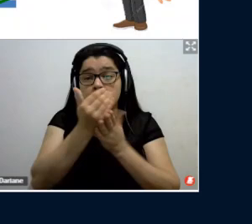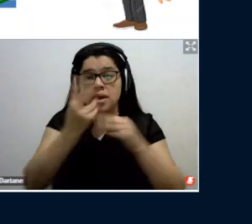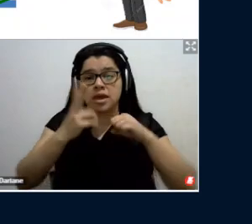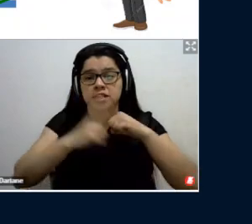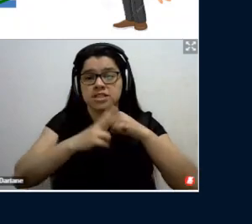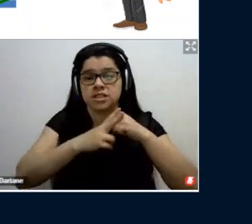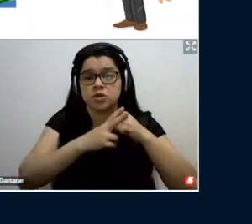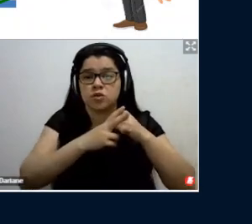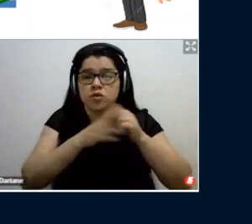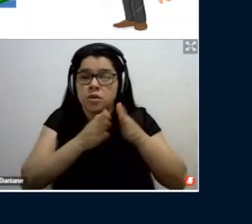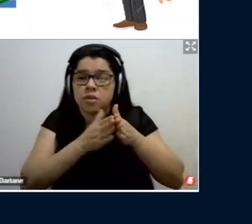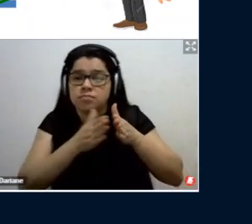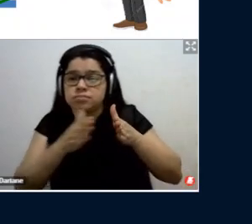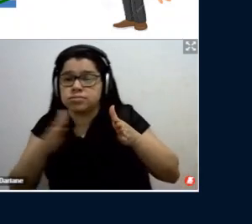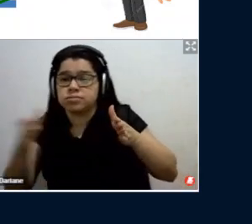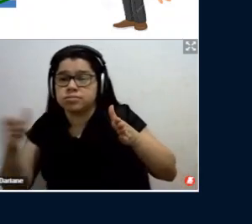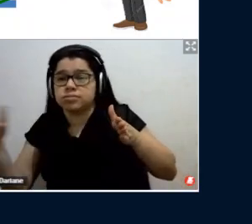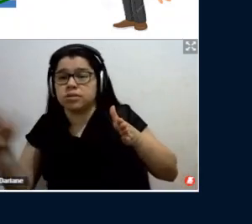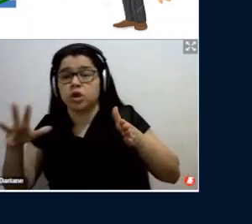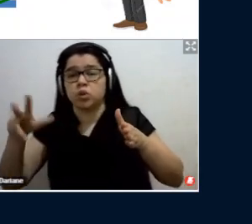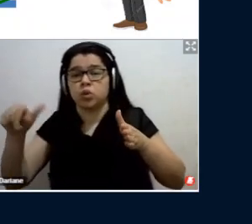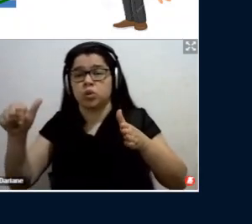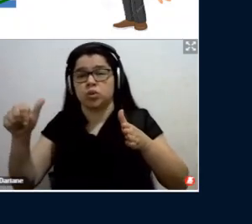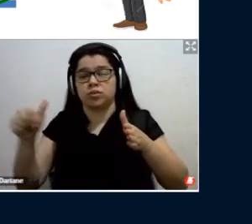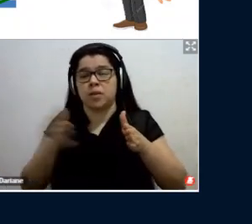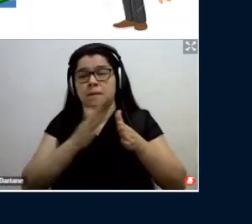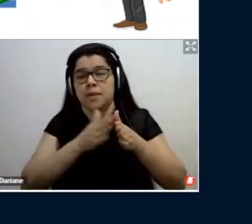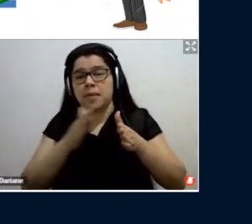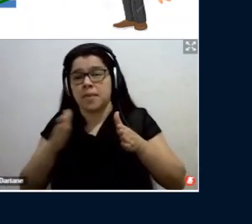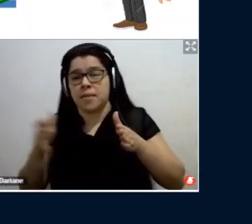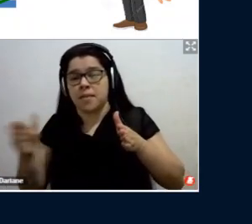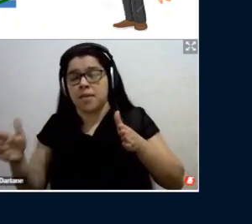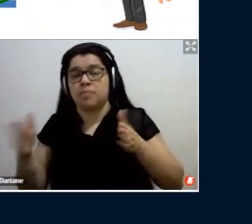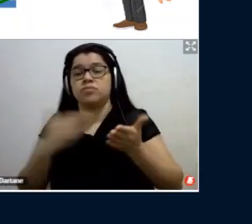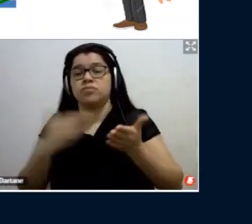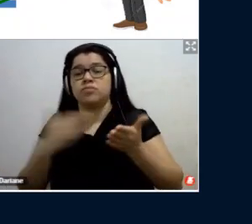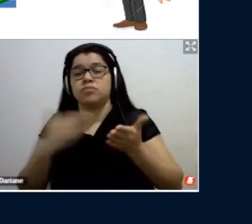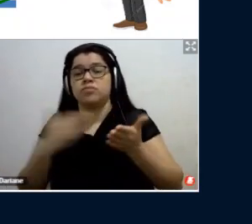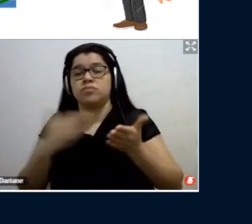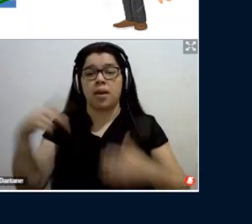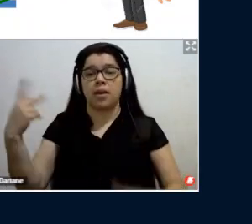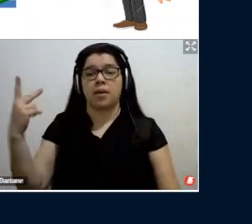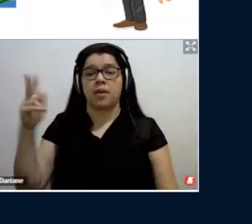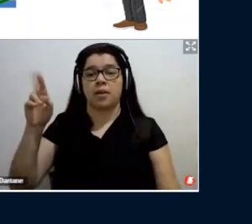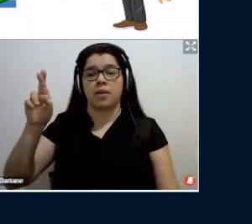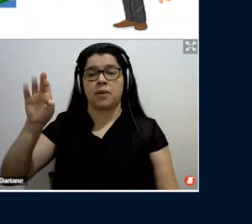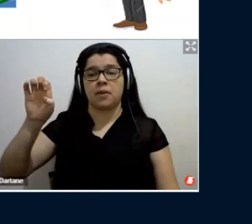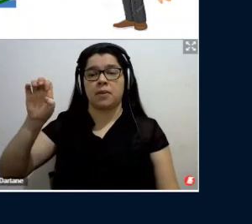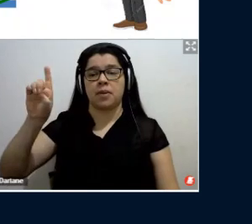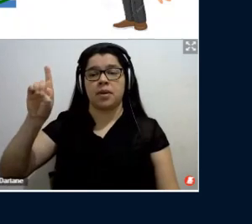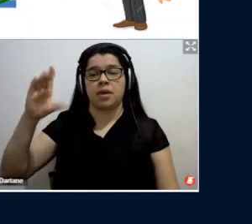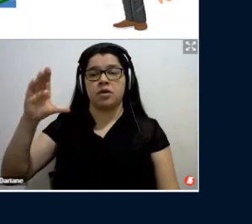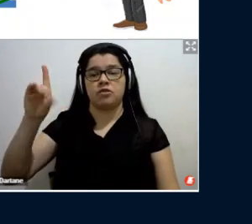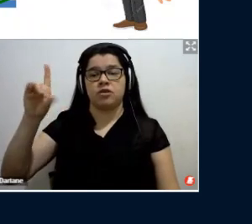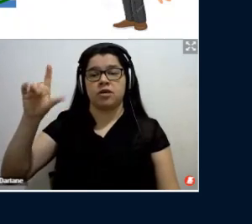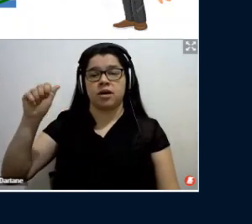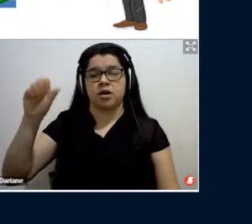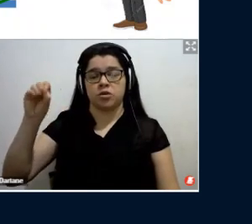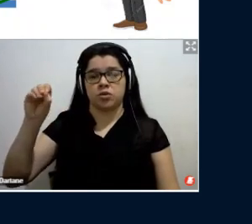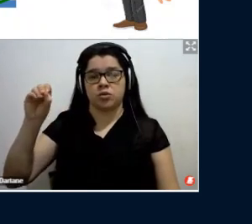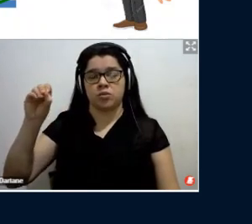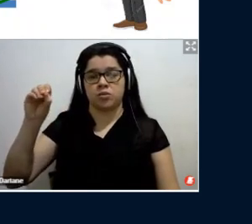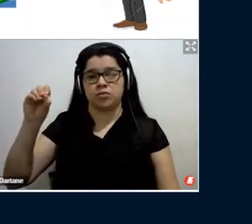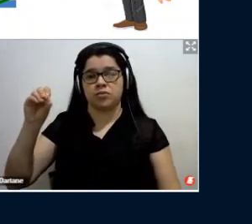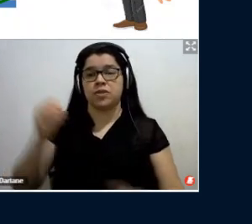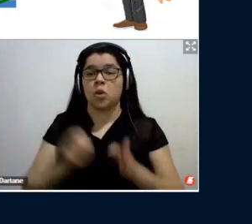Tá? Começa no verbo. Deu um livro ao amigo de infância ontem.